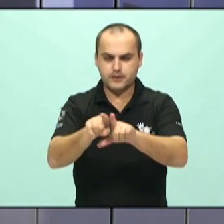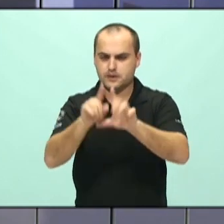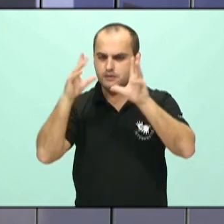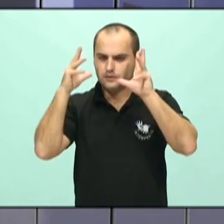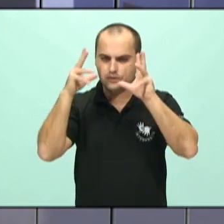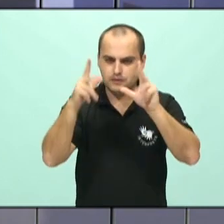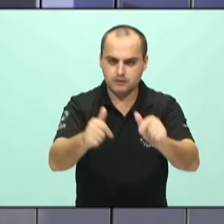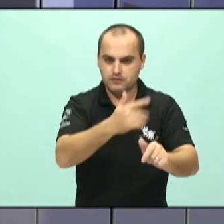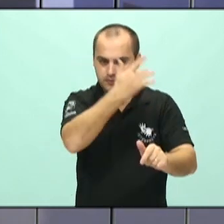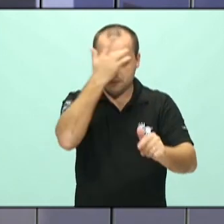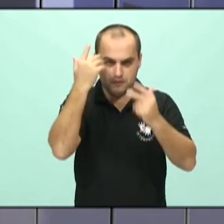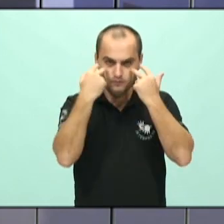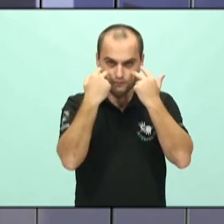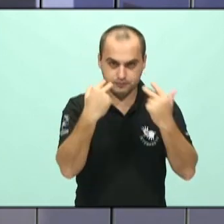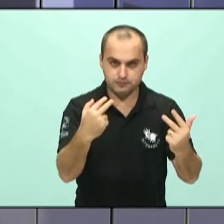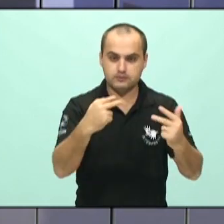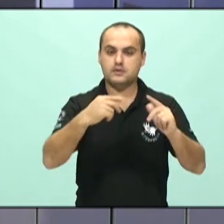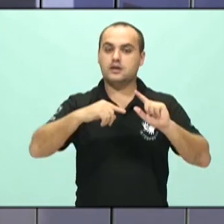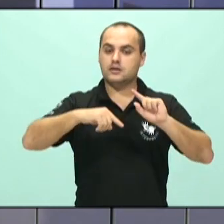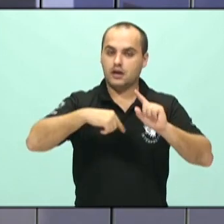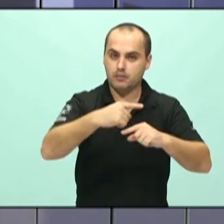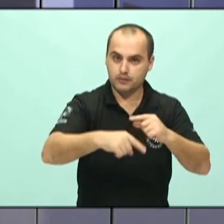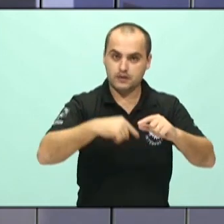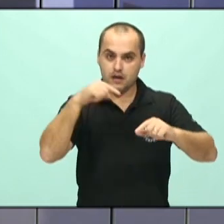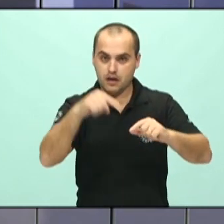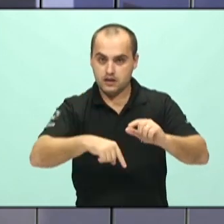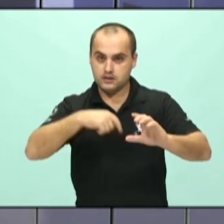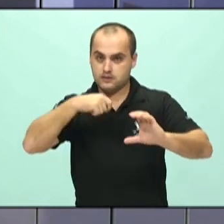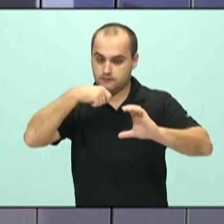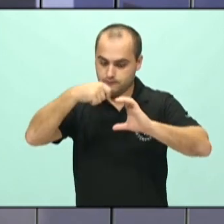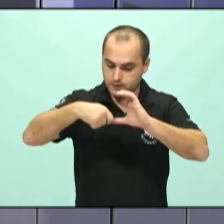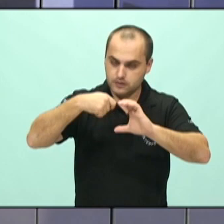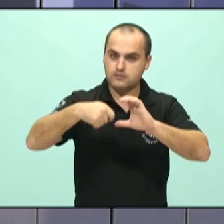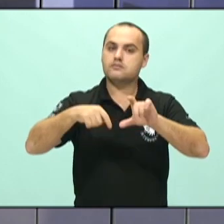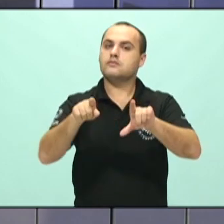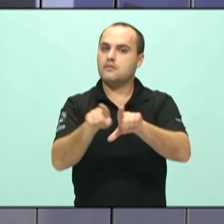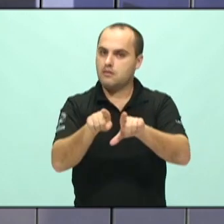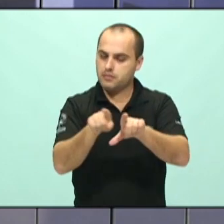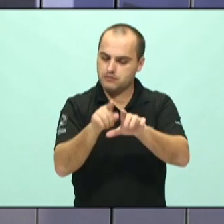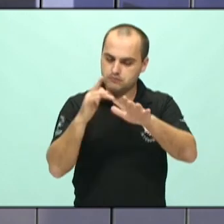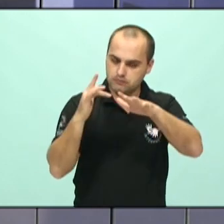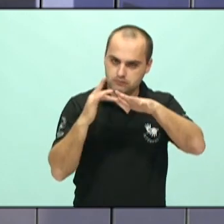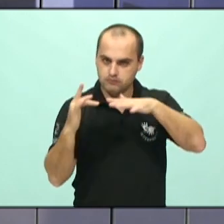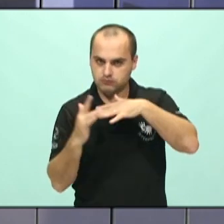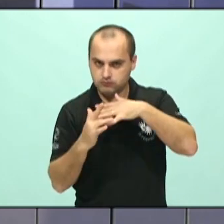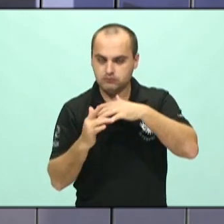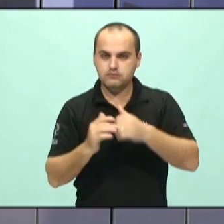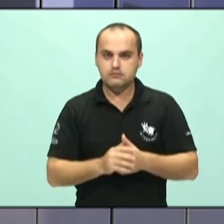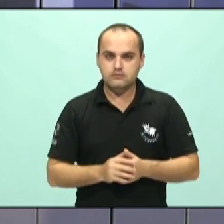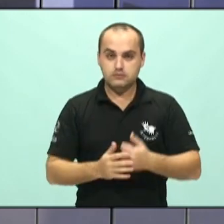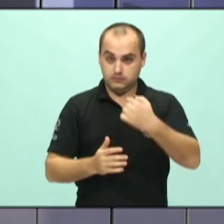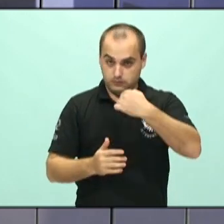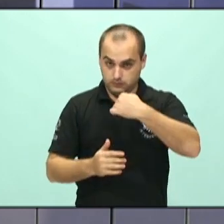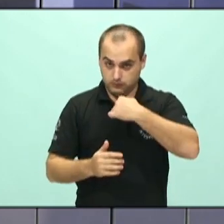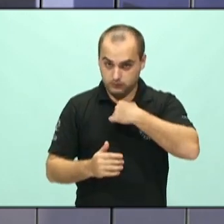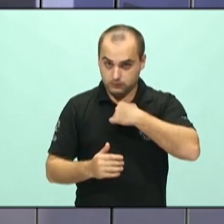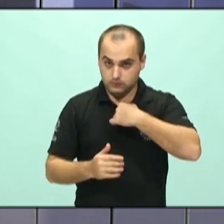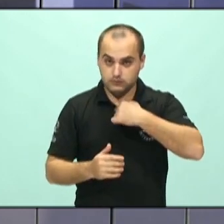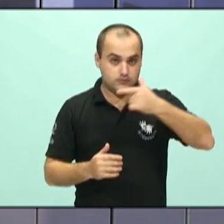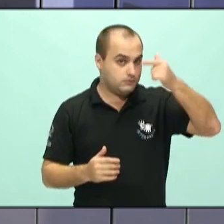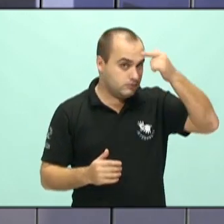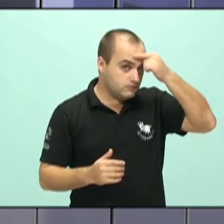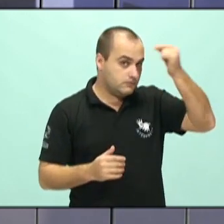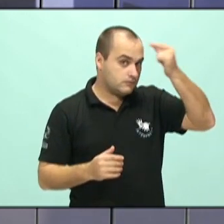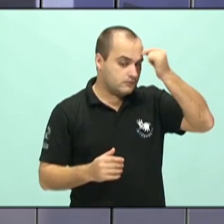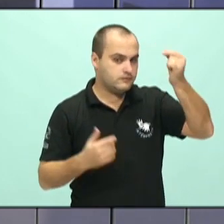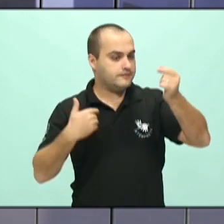telespectadores e depois esse vídeo também estará nas nossas redes sociais, então para todos os nossos internautas. Eu, Rubens Angioletti, quando decidi vir